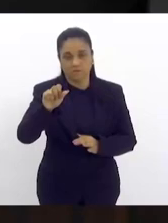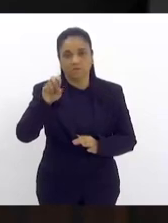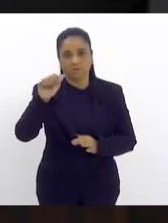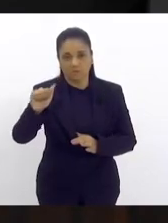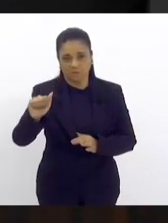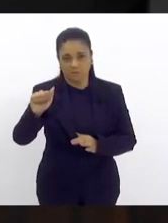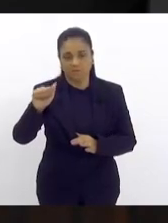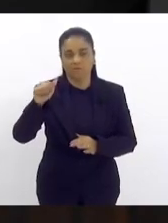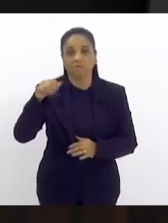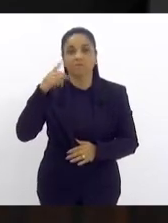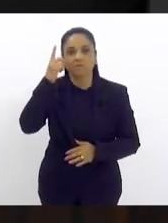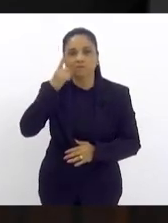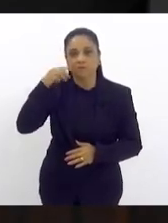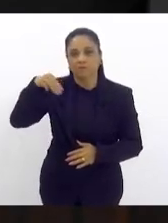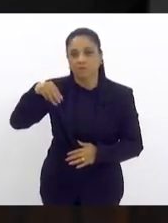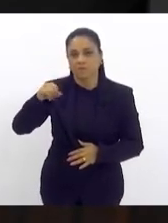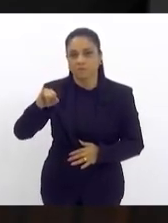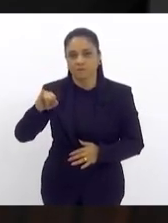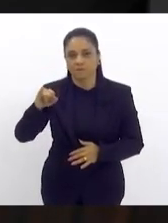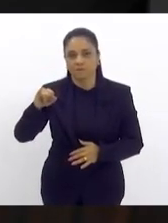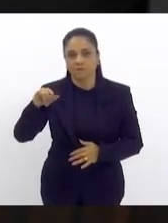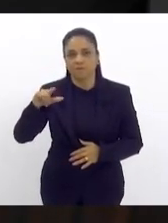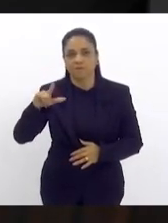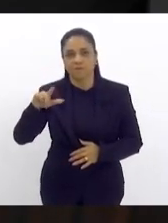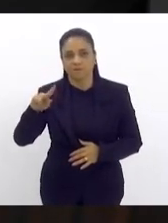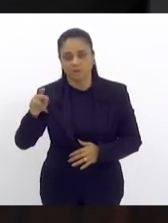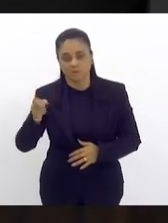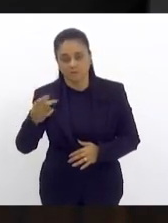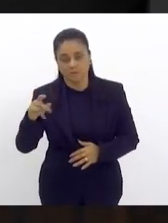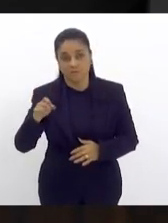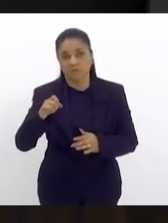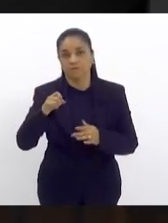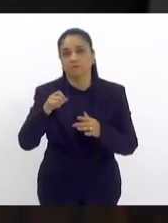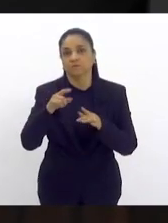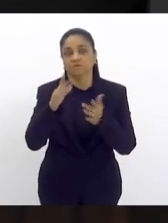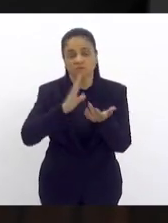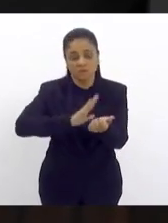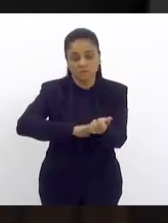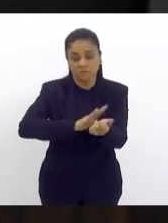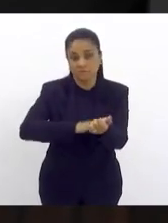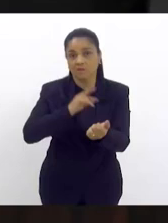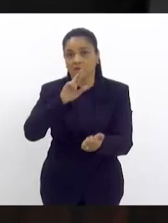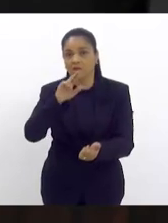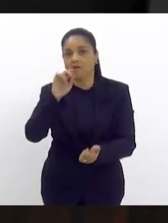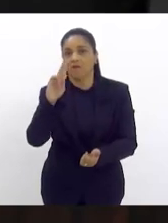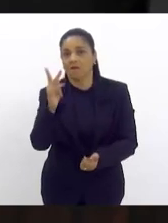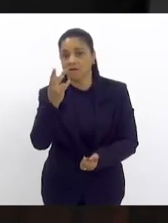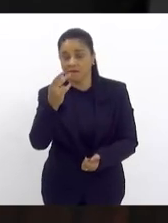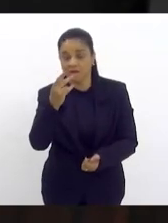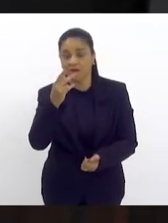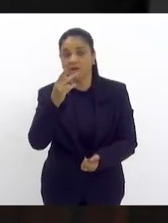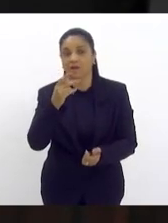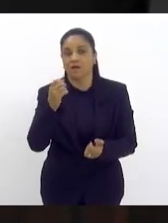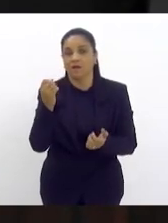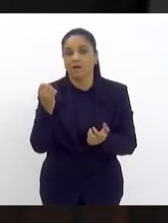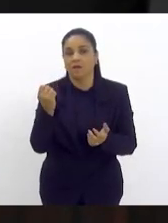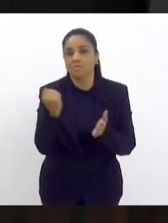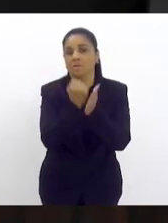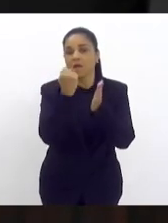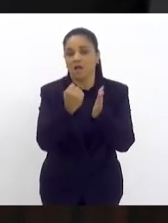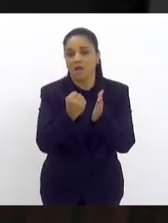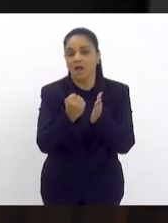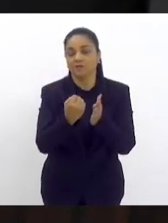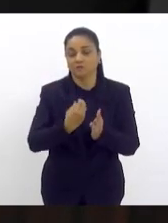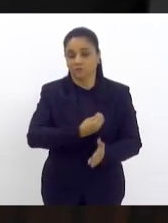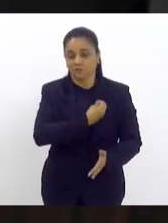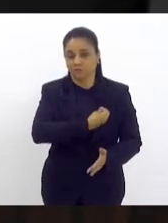deputado Marcos Miller que faculta o registro do grupo sanguíneo o fator Rh nos uniformes de todos os alunos